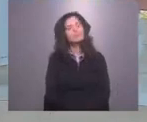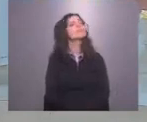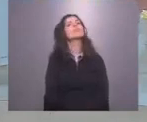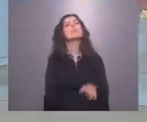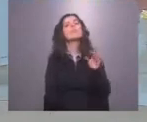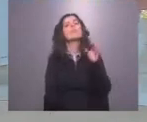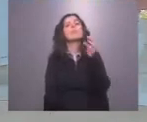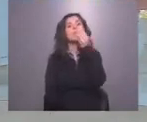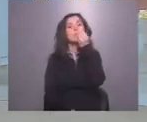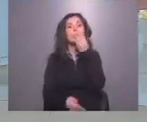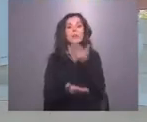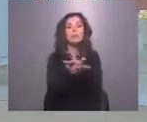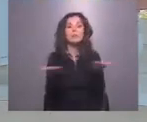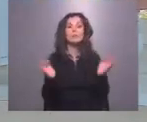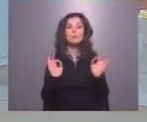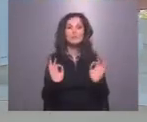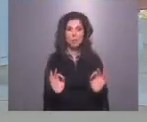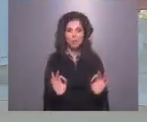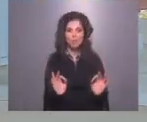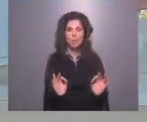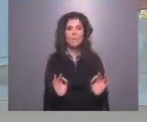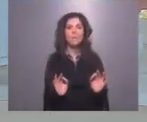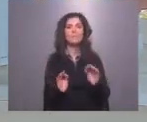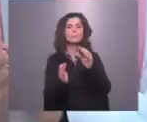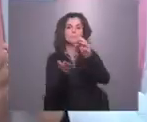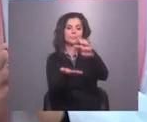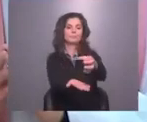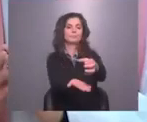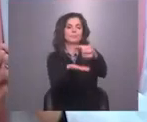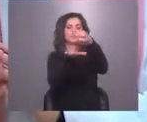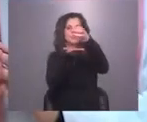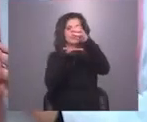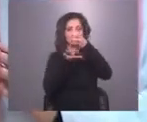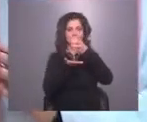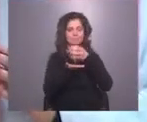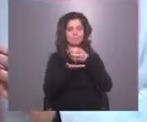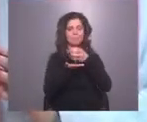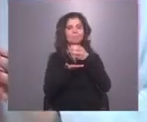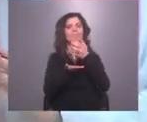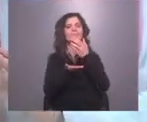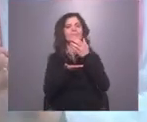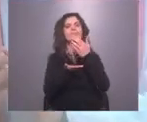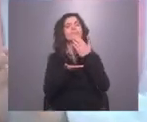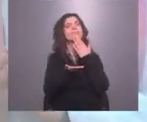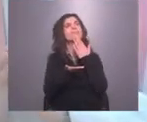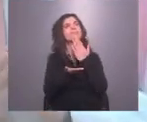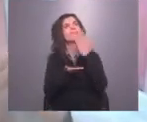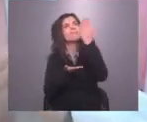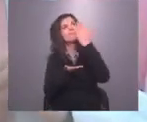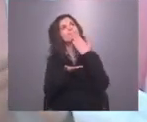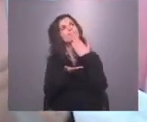De igual modo, no fim da ceia, tomou o cálice, de novo vos